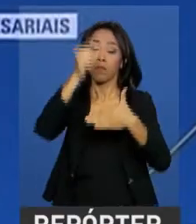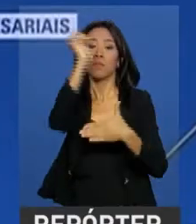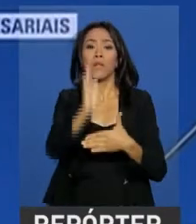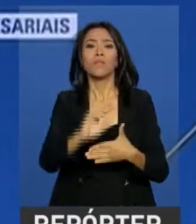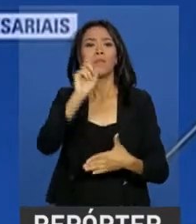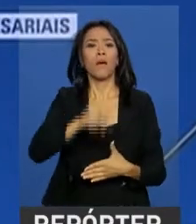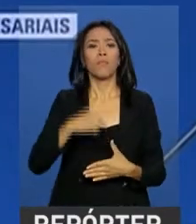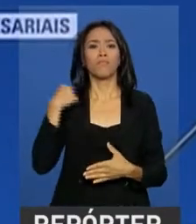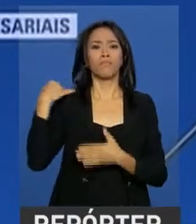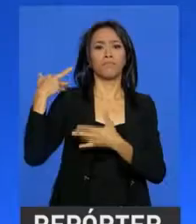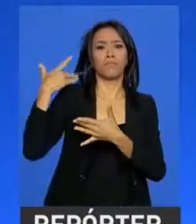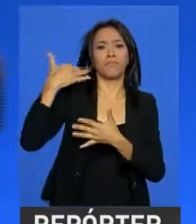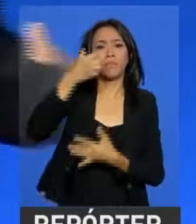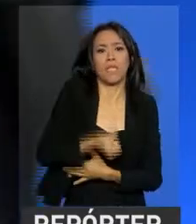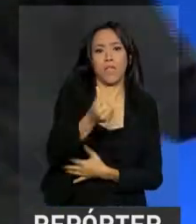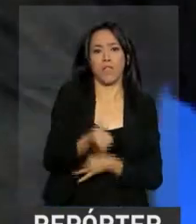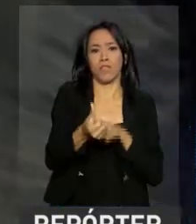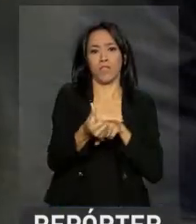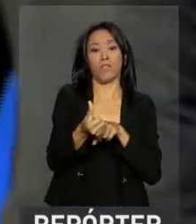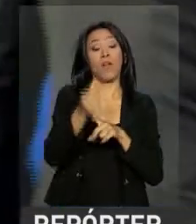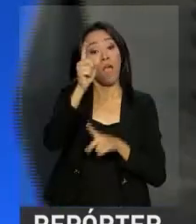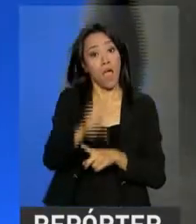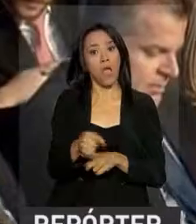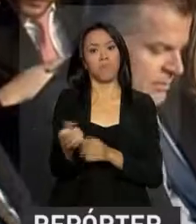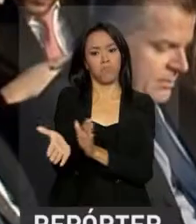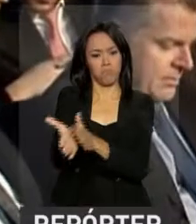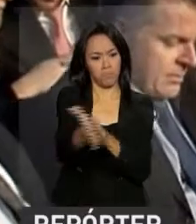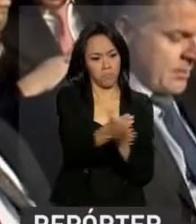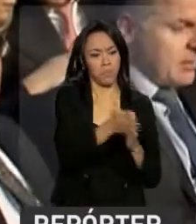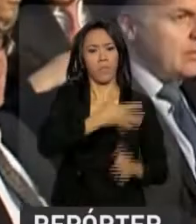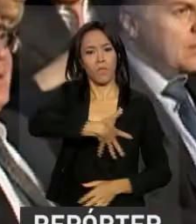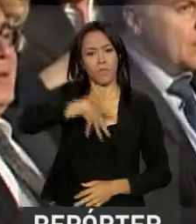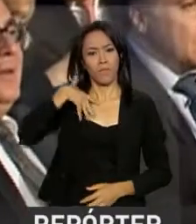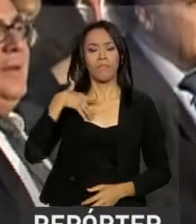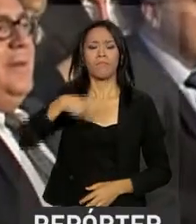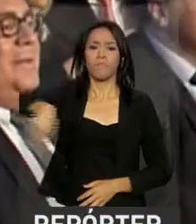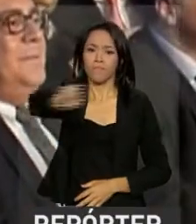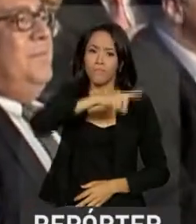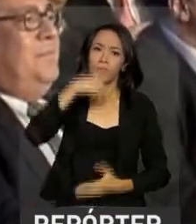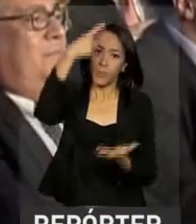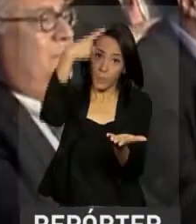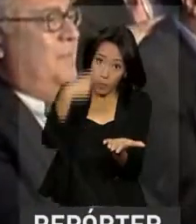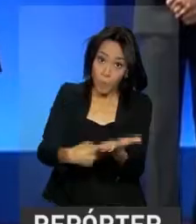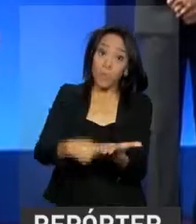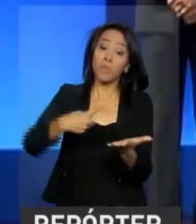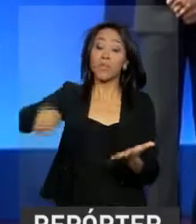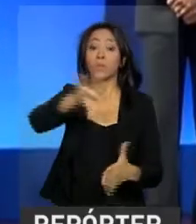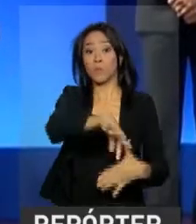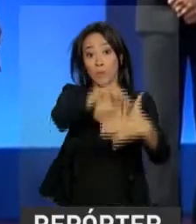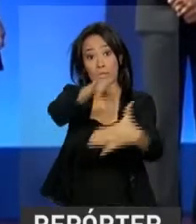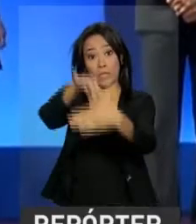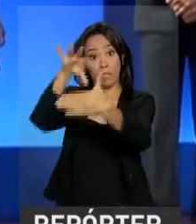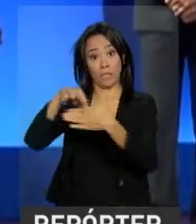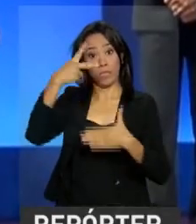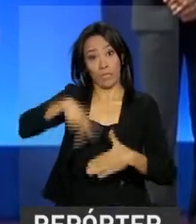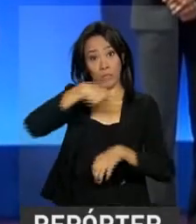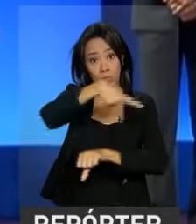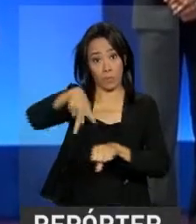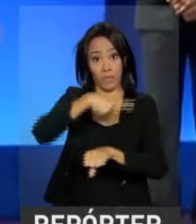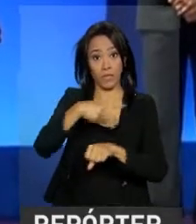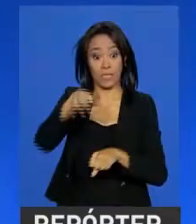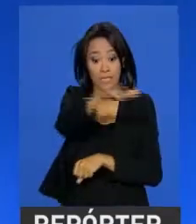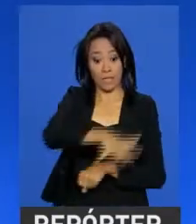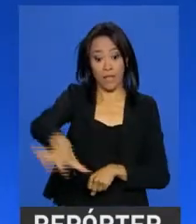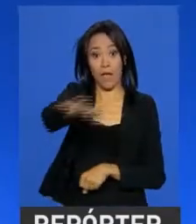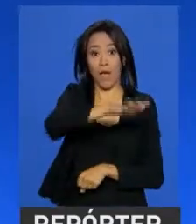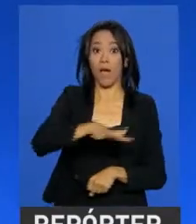sexta edição e a ideia é reconhecer o talento, competência e comprometimento dos líderes do país, nos setores